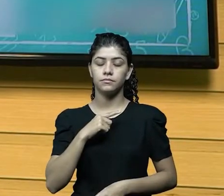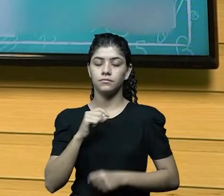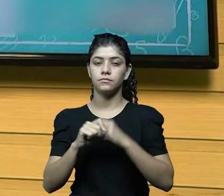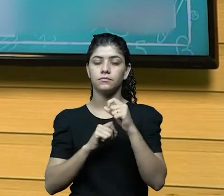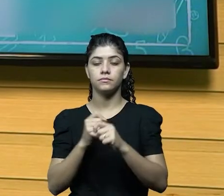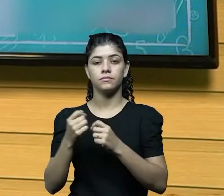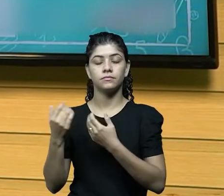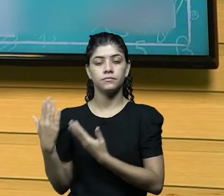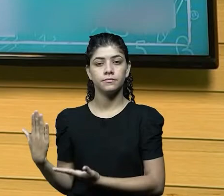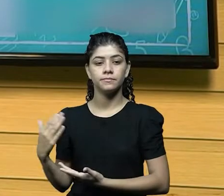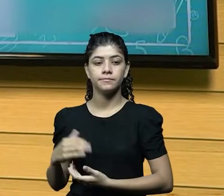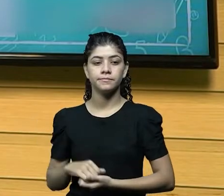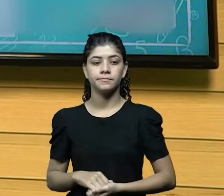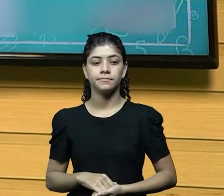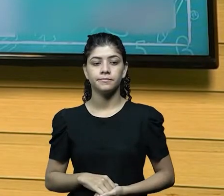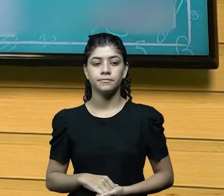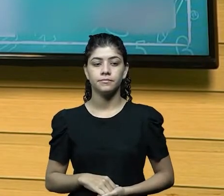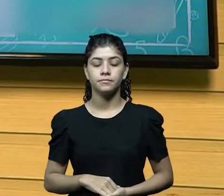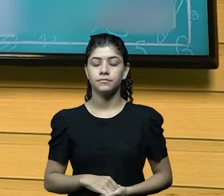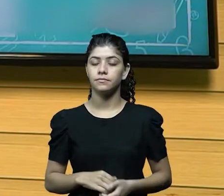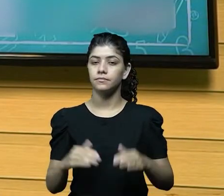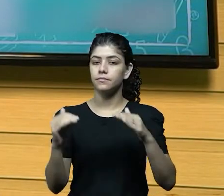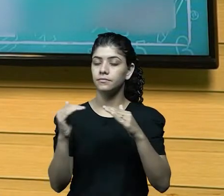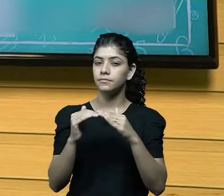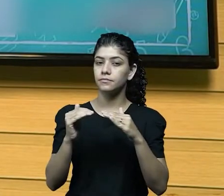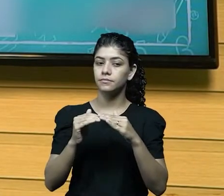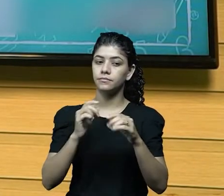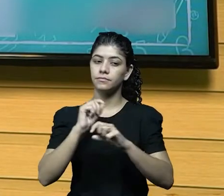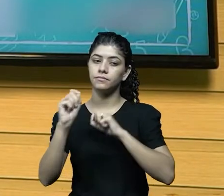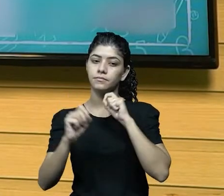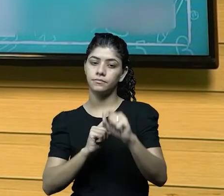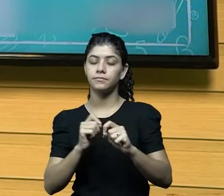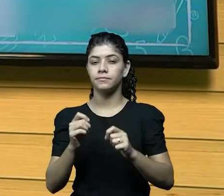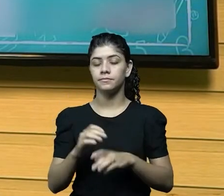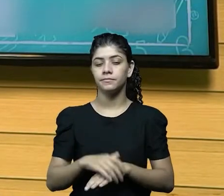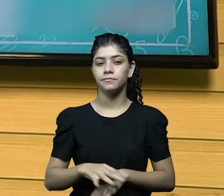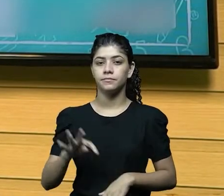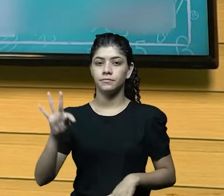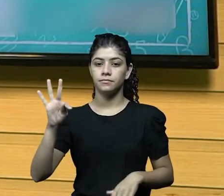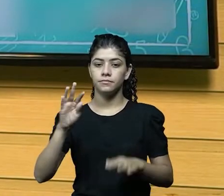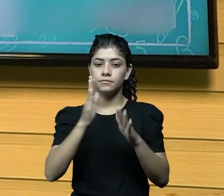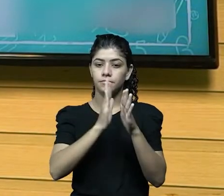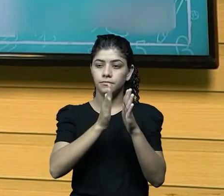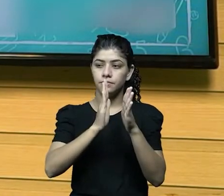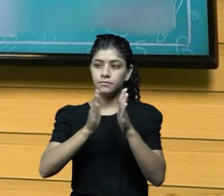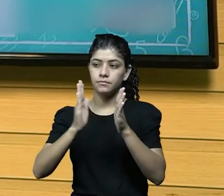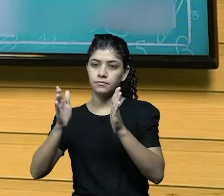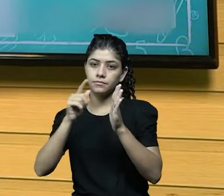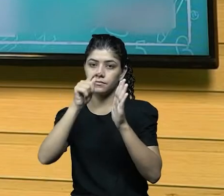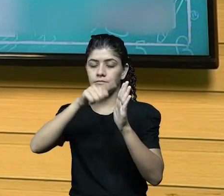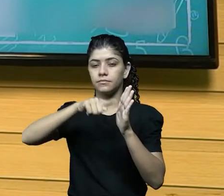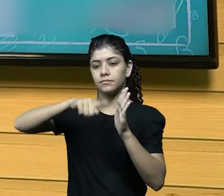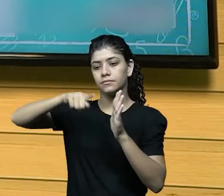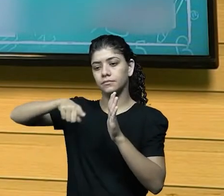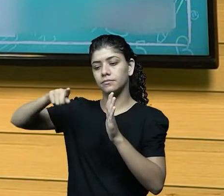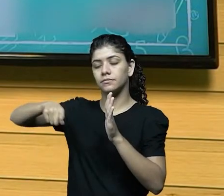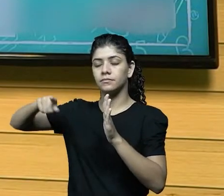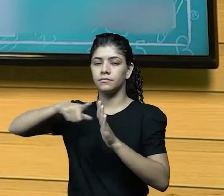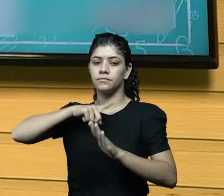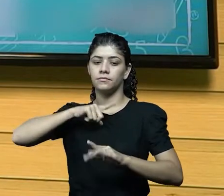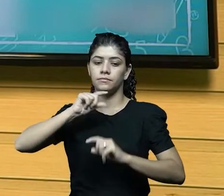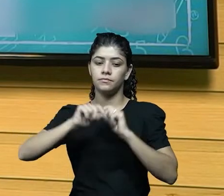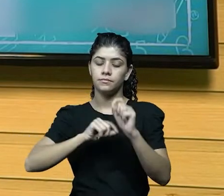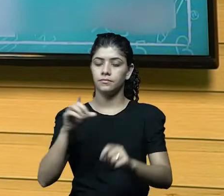tracinhos do cursor vai se alinhar com um dos tracinhos, esses tracinhos são os milímetros, tá? E